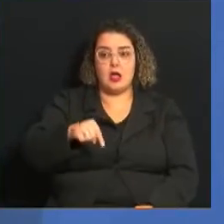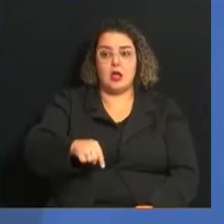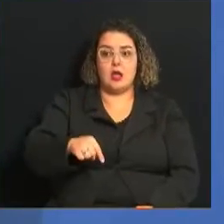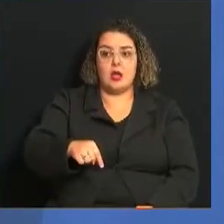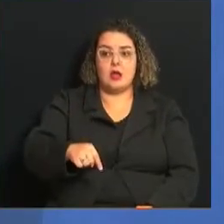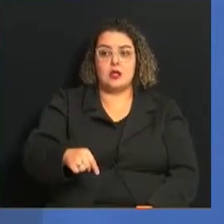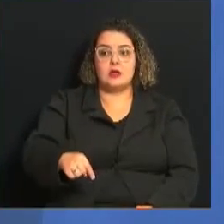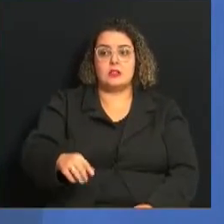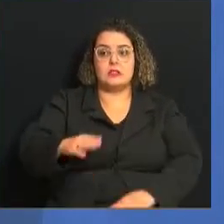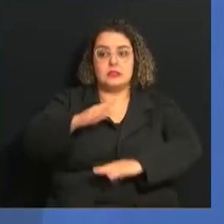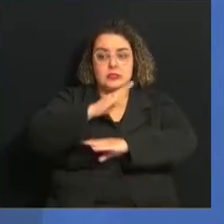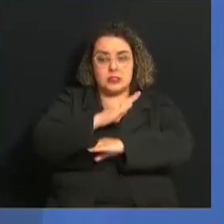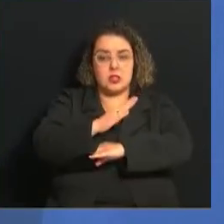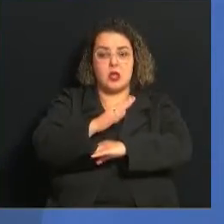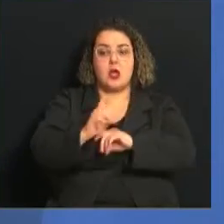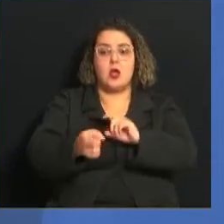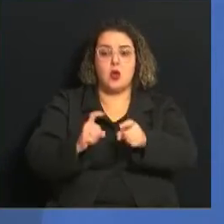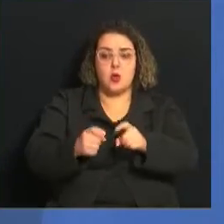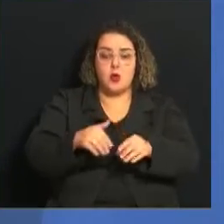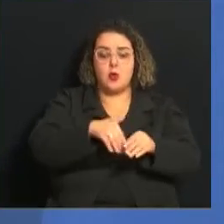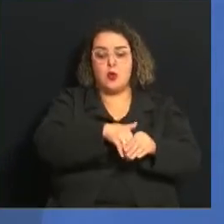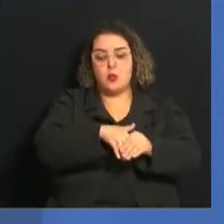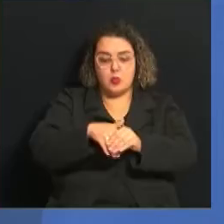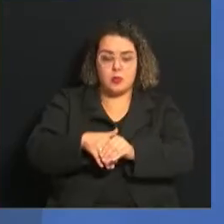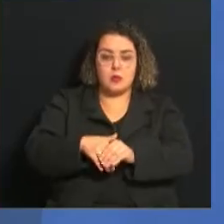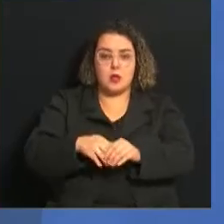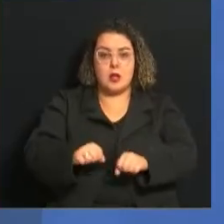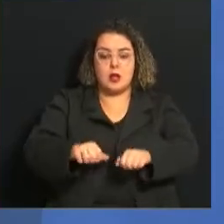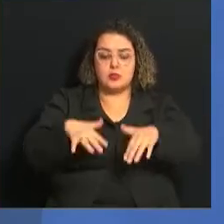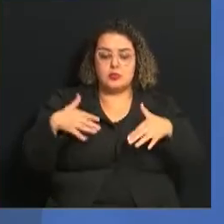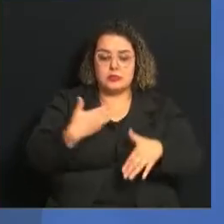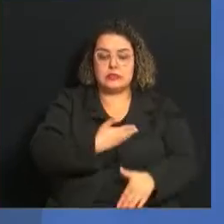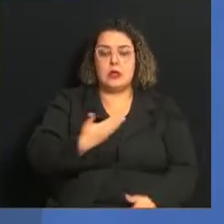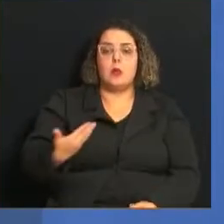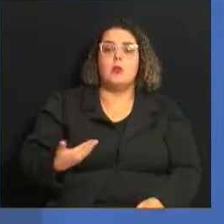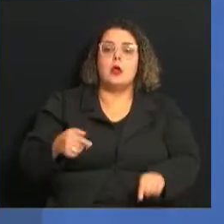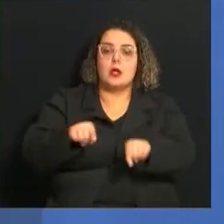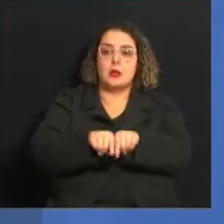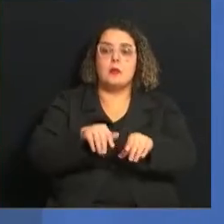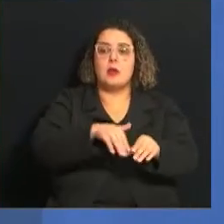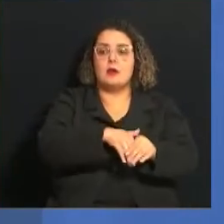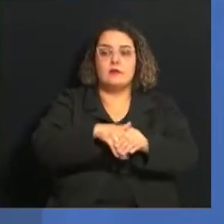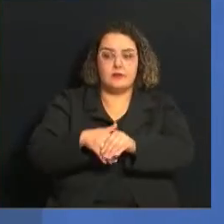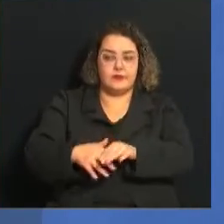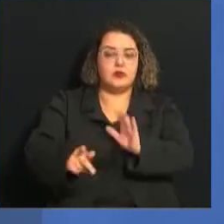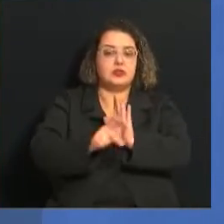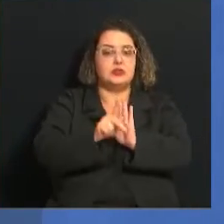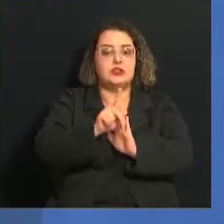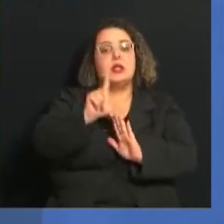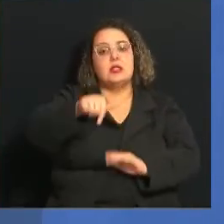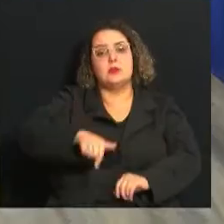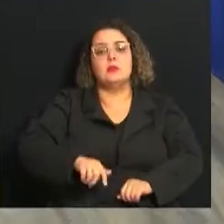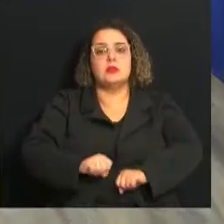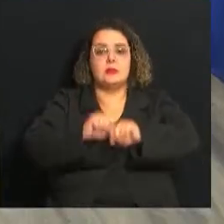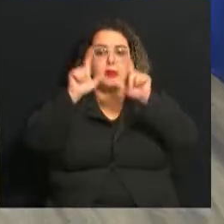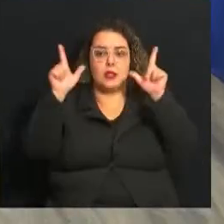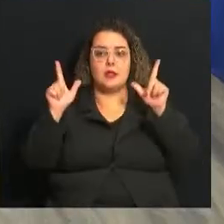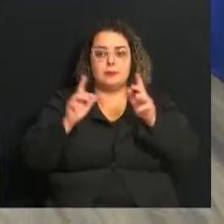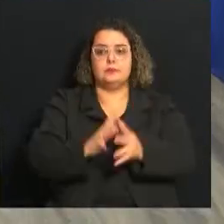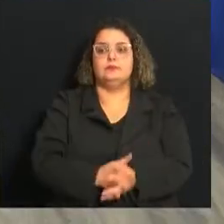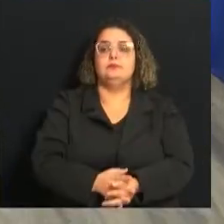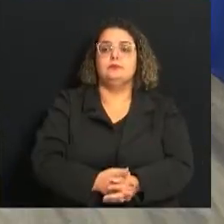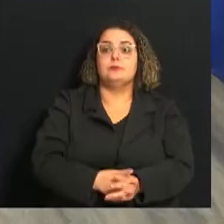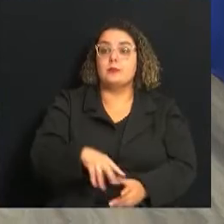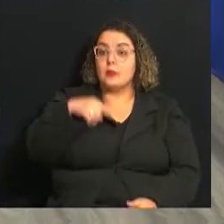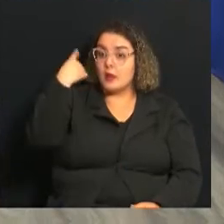casa, reuniões para audiências públicas e também votação de projetos logo pela manhã. E Mirna Abreu, por